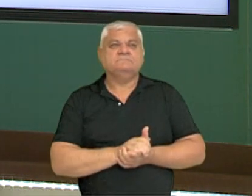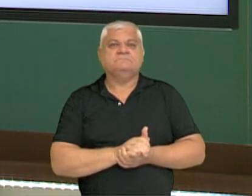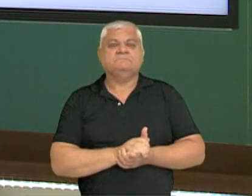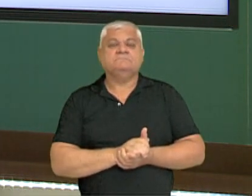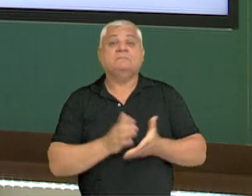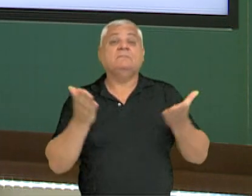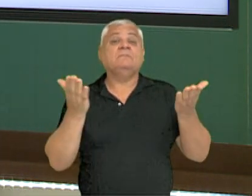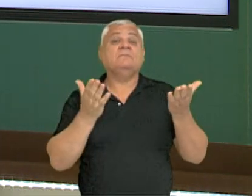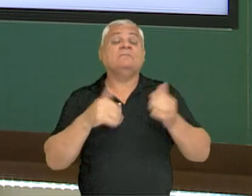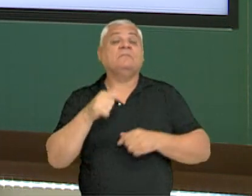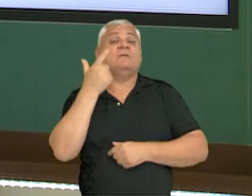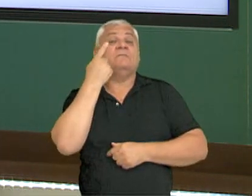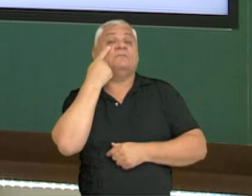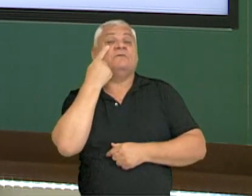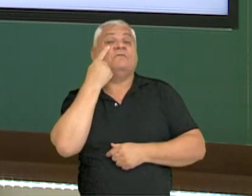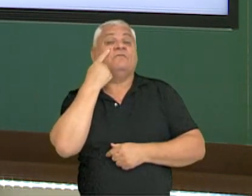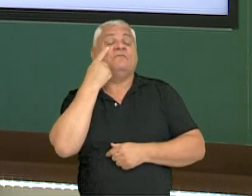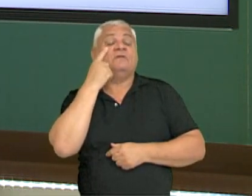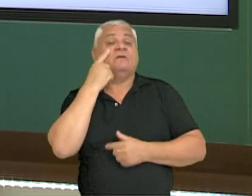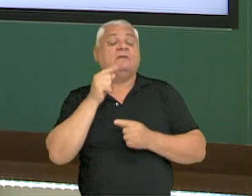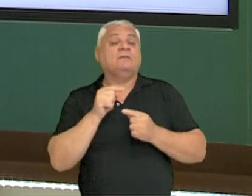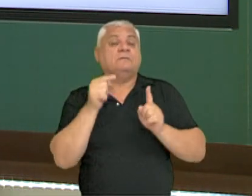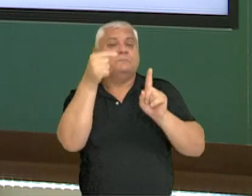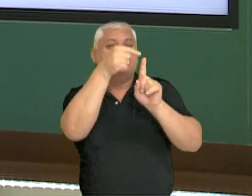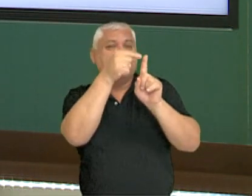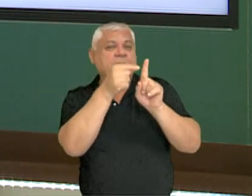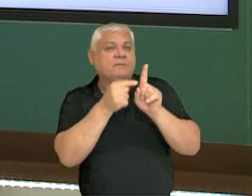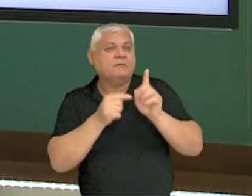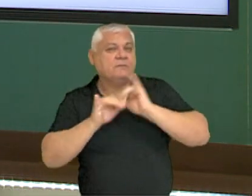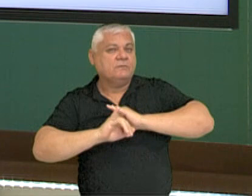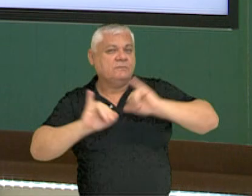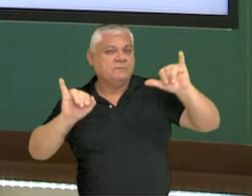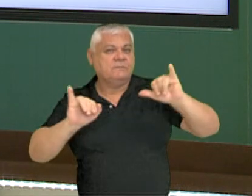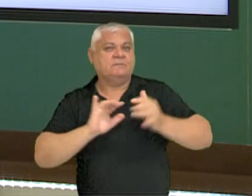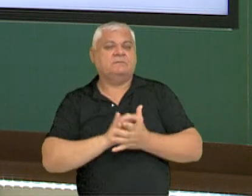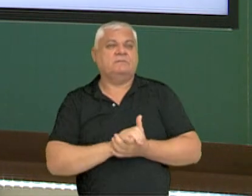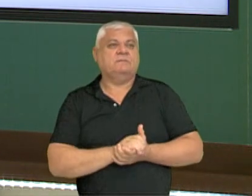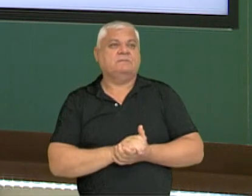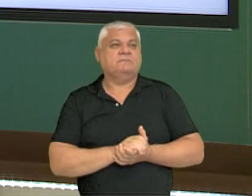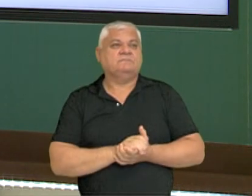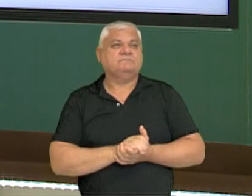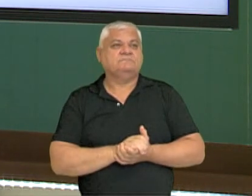Vamos então analisar alguns aspectos presentes nessa notícia?